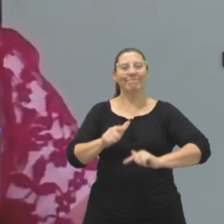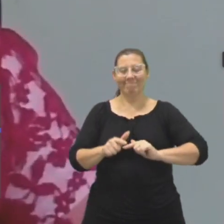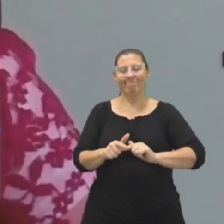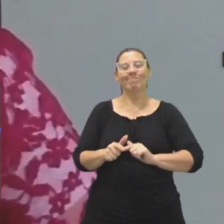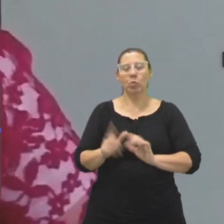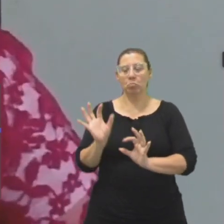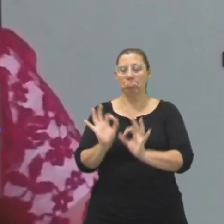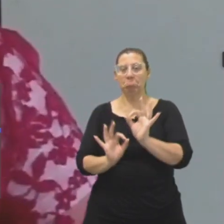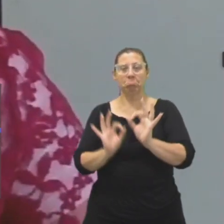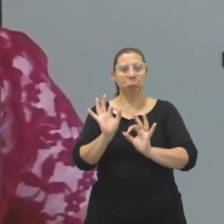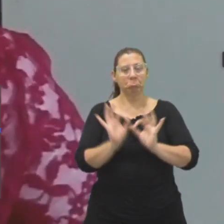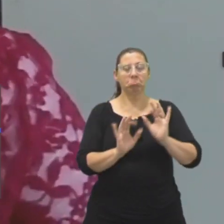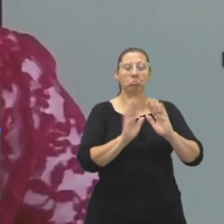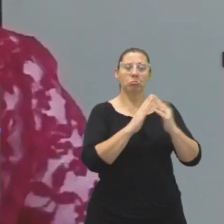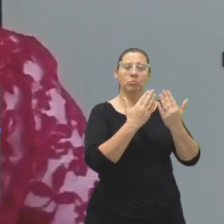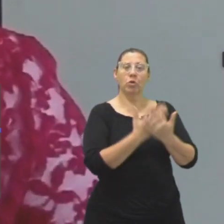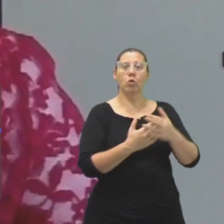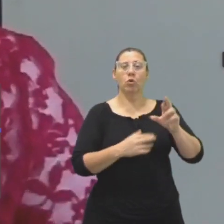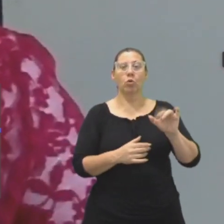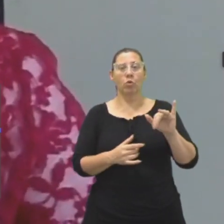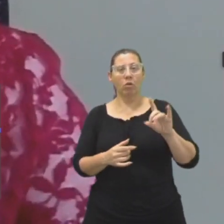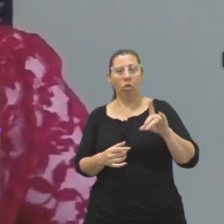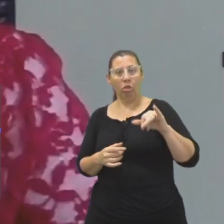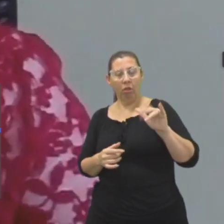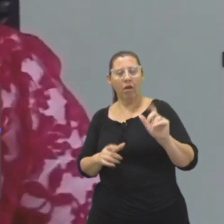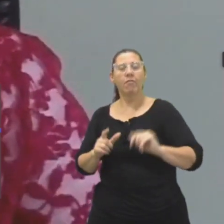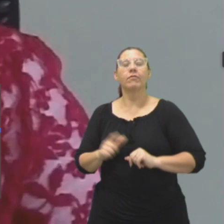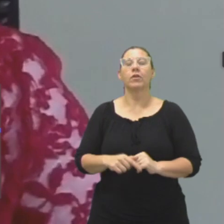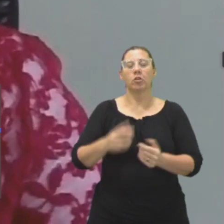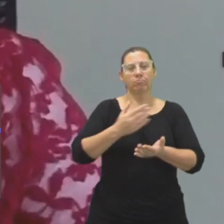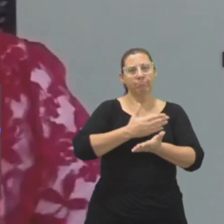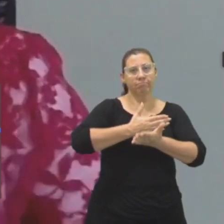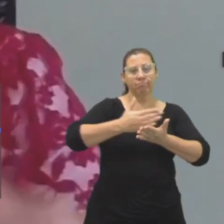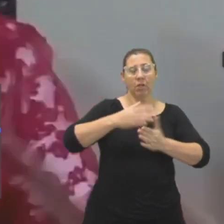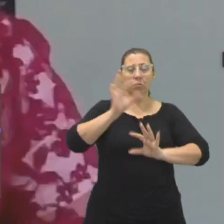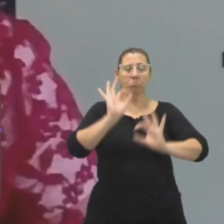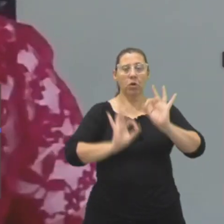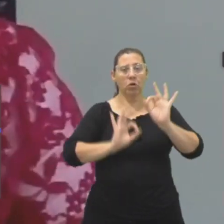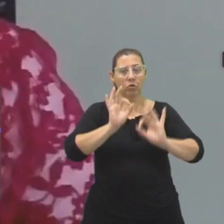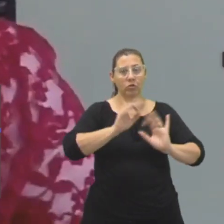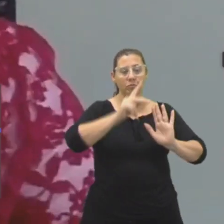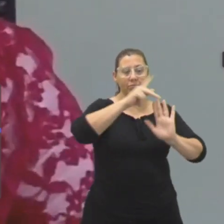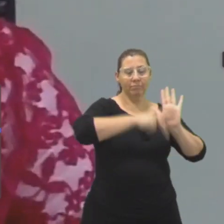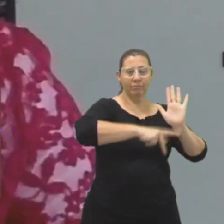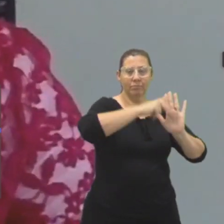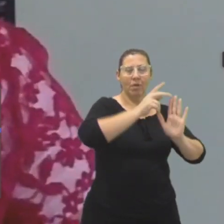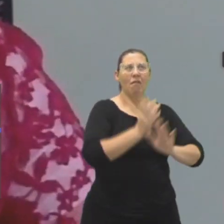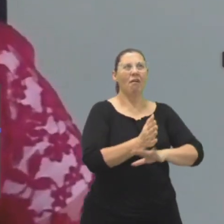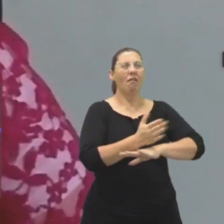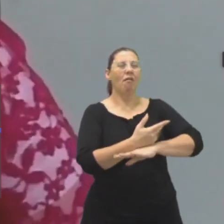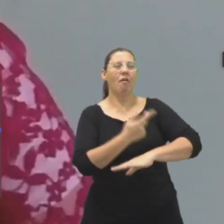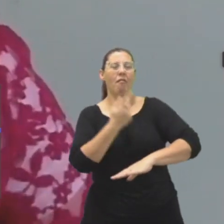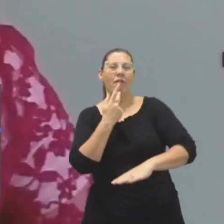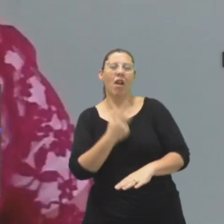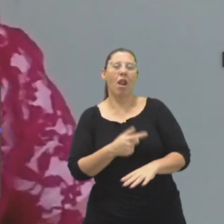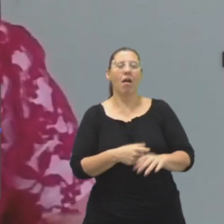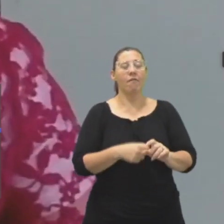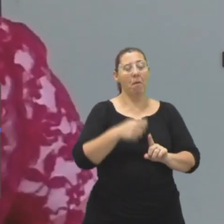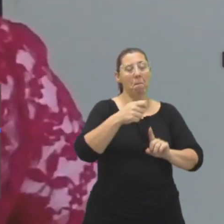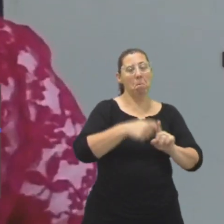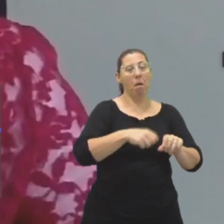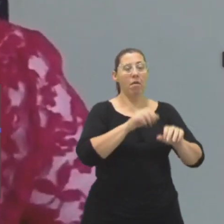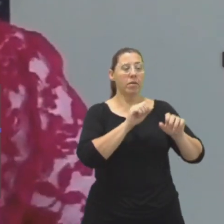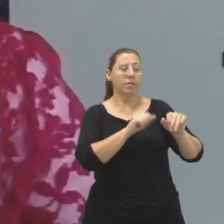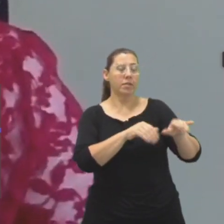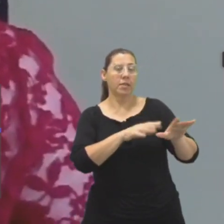Gabriel, né, da Escola Rui Bloem, foi a partir de uma iniciativa do projeto. Antigamente a gente falava de Setembro Amarelo, mas a gente